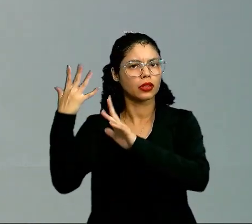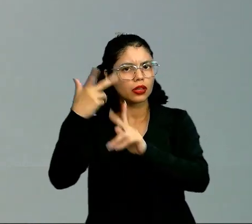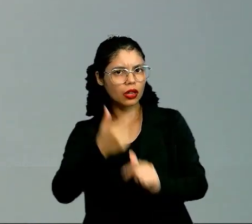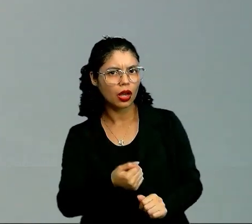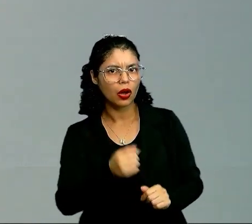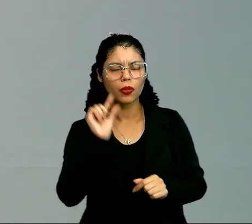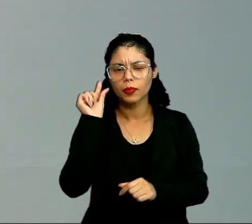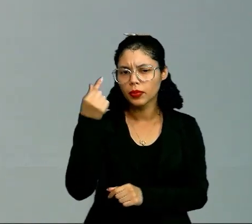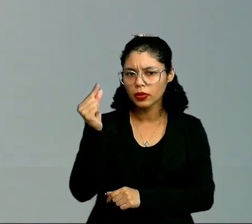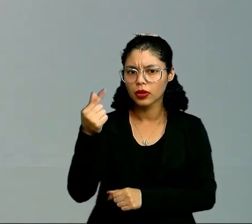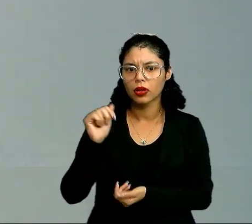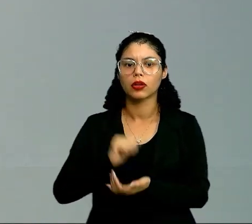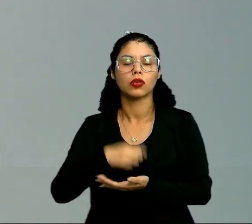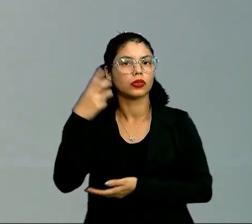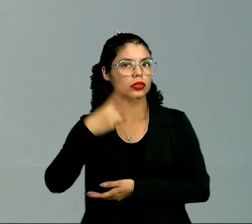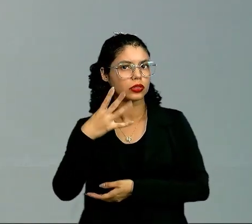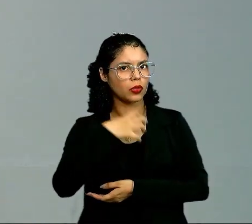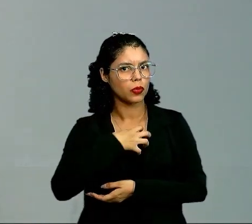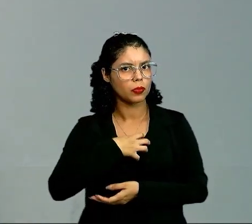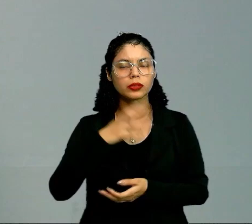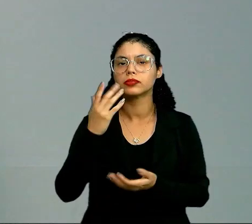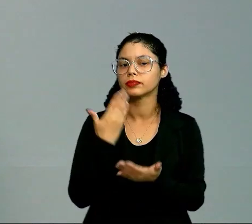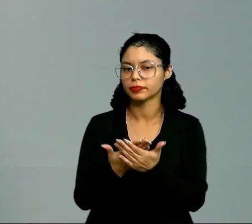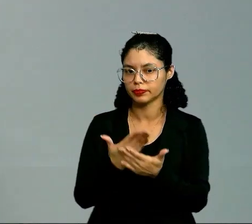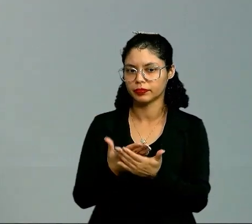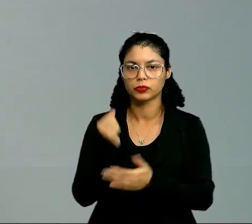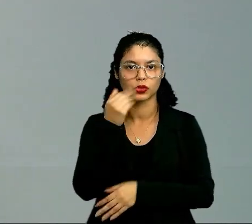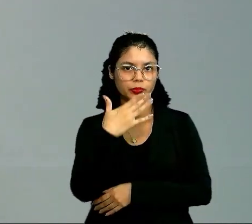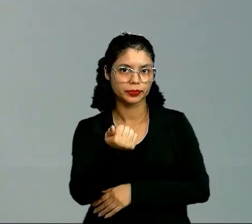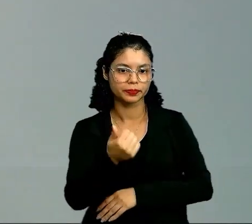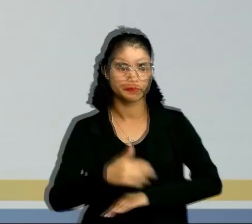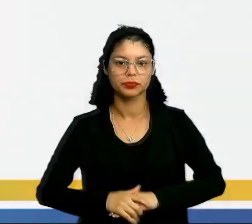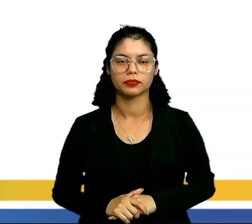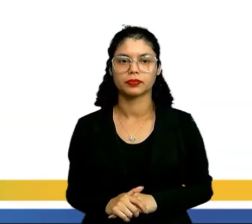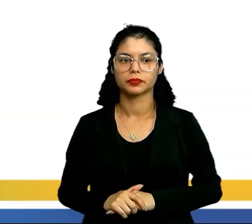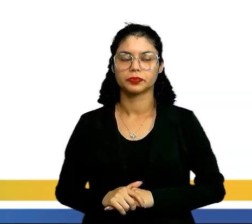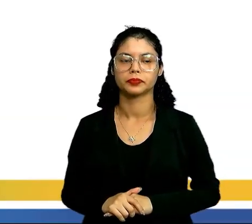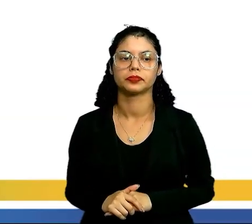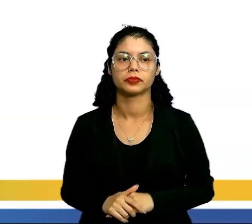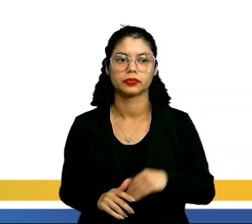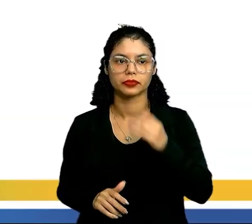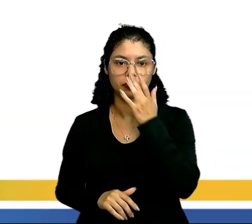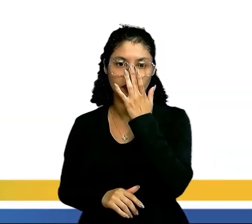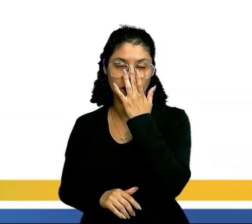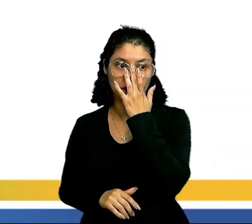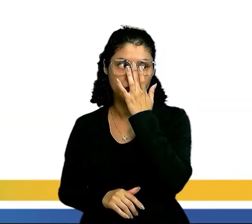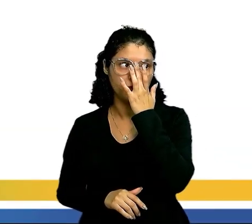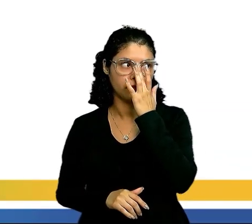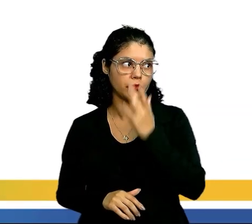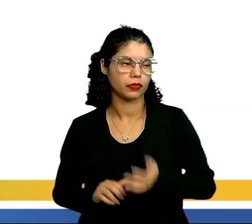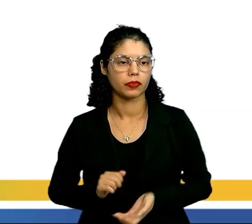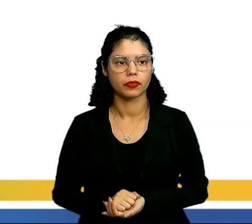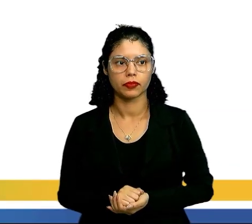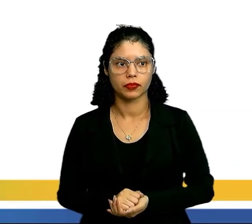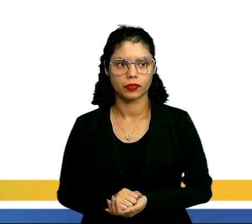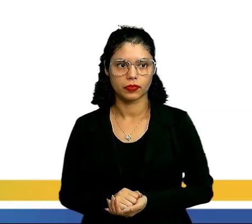pouco, porque nós estamos no terceiro momento da aula. Tudo bem? Então, vamos lá. Então, olha